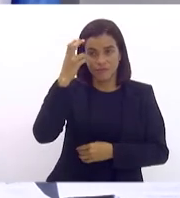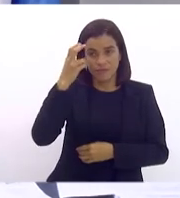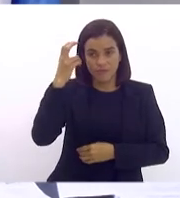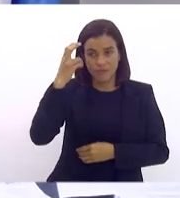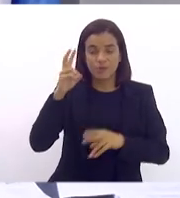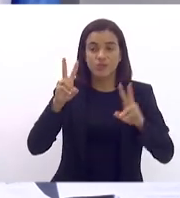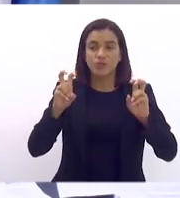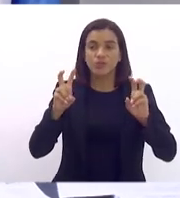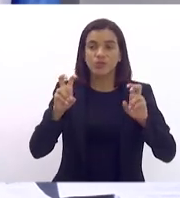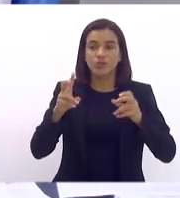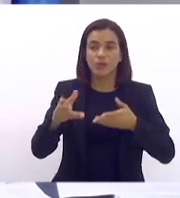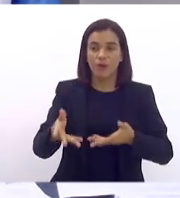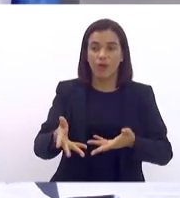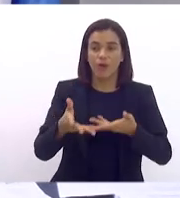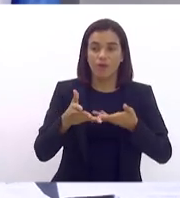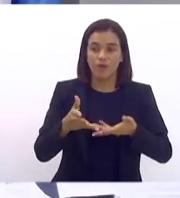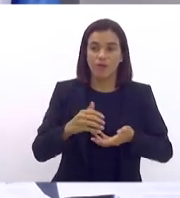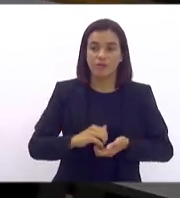à convocação.